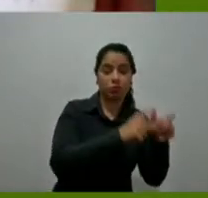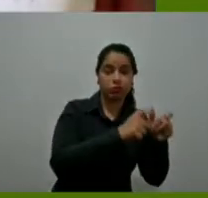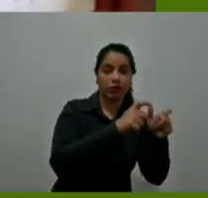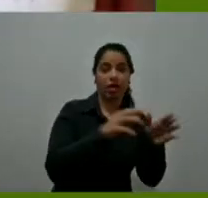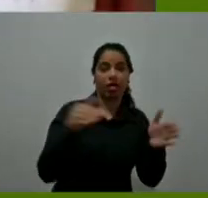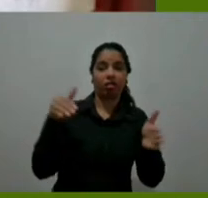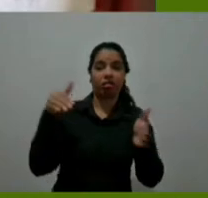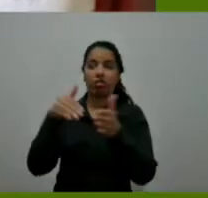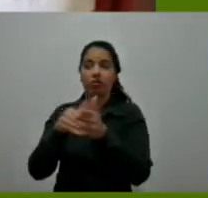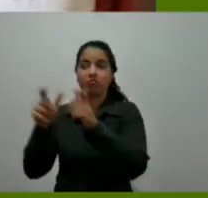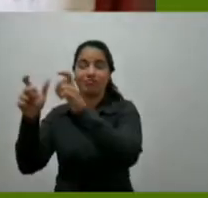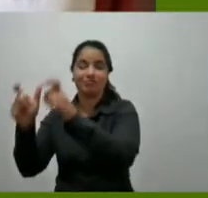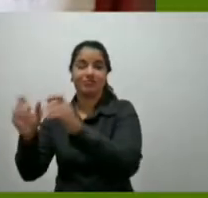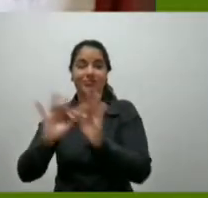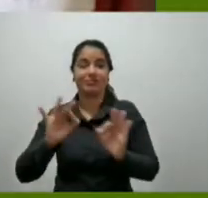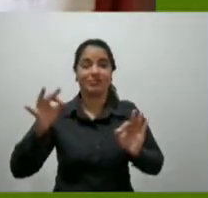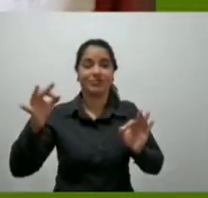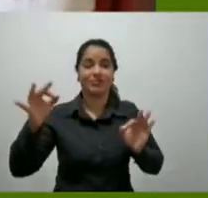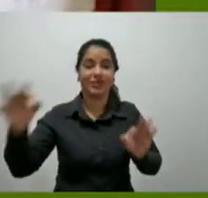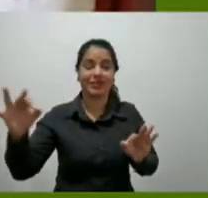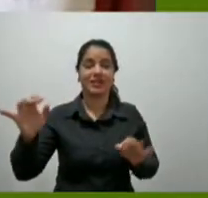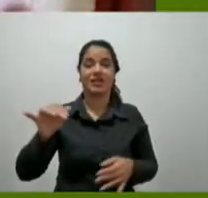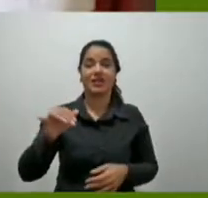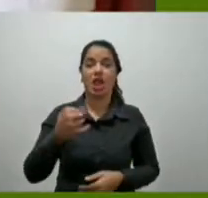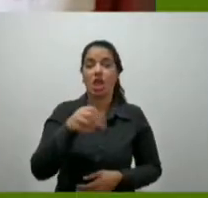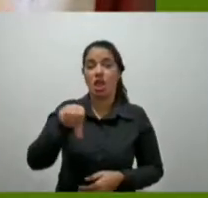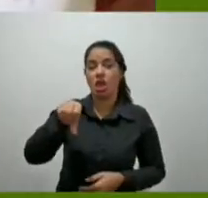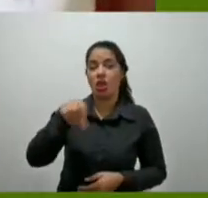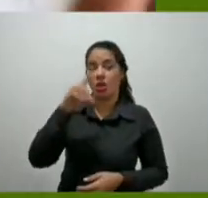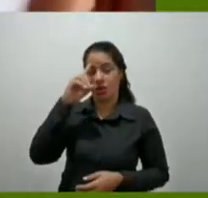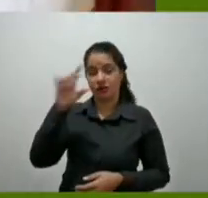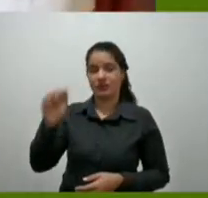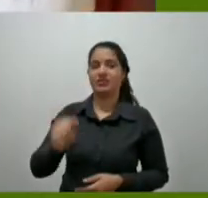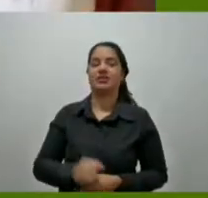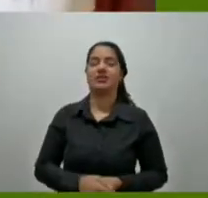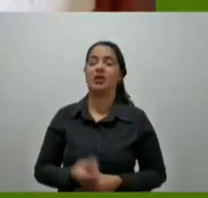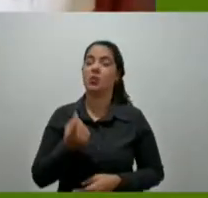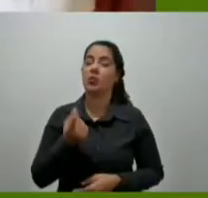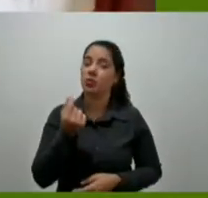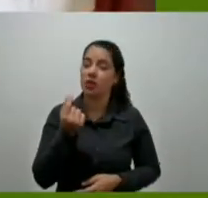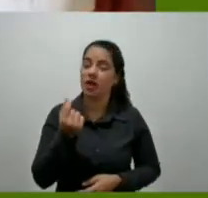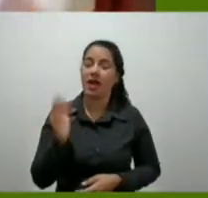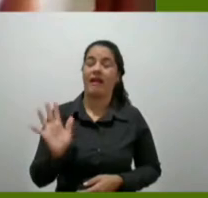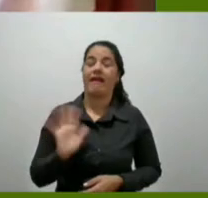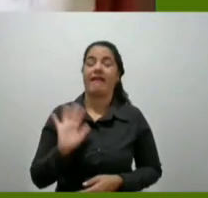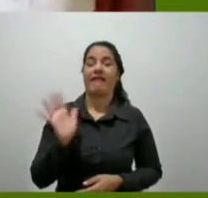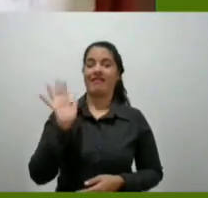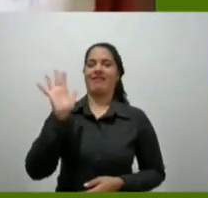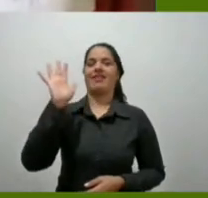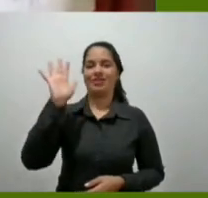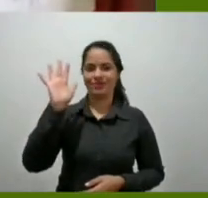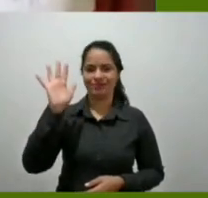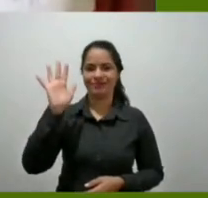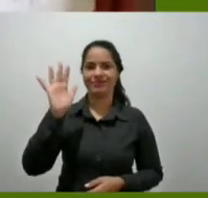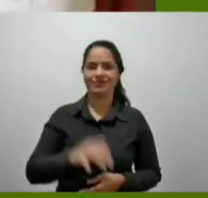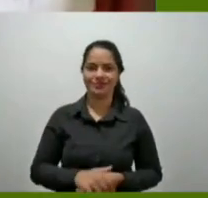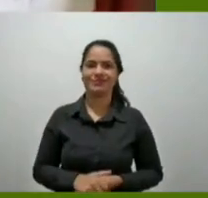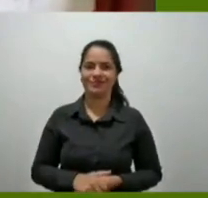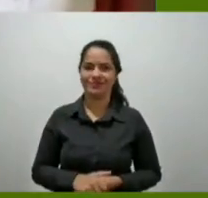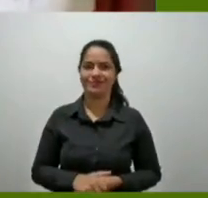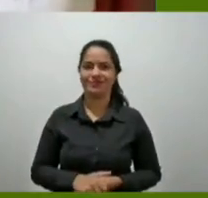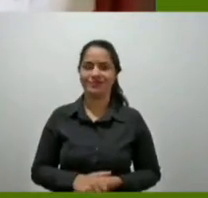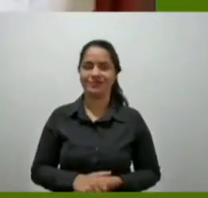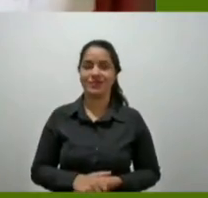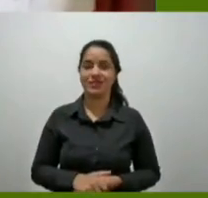então esse combustível seja um preço terrível, impossível, antieconômico. A única maneira seria